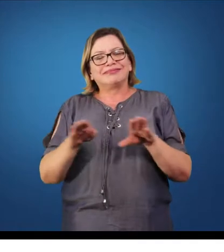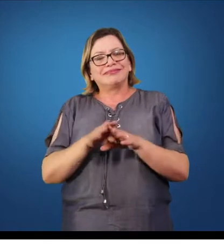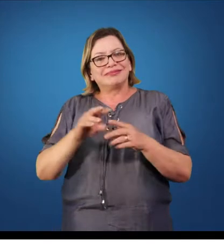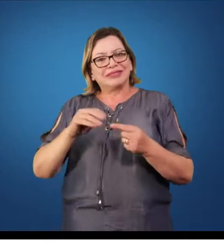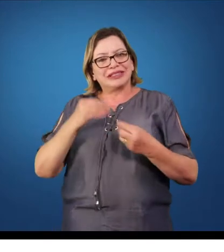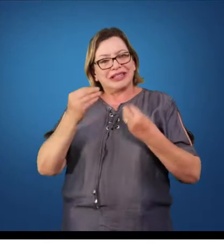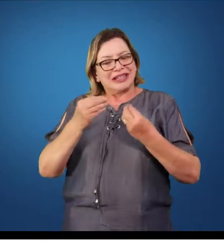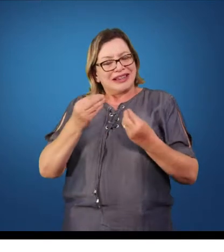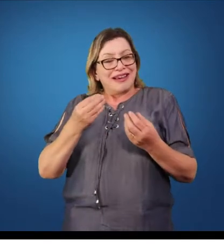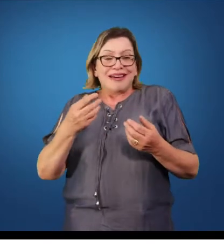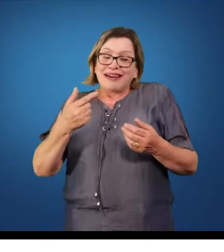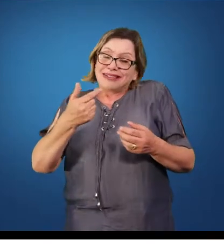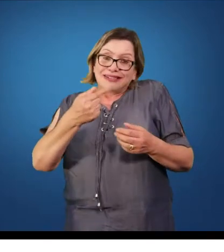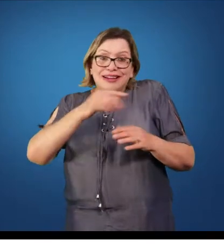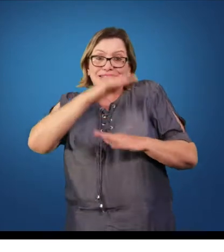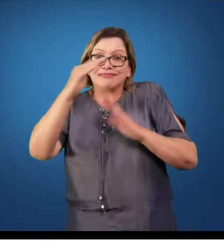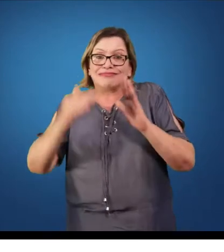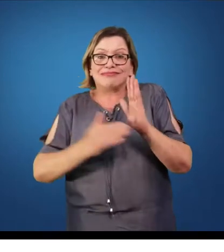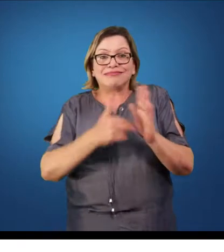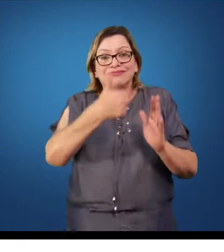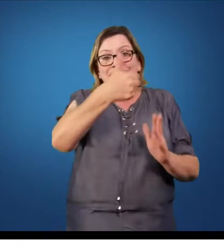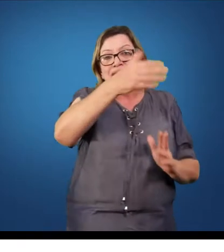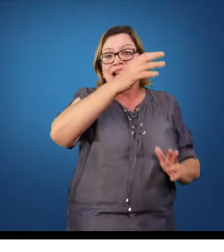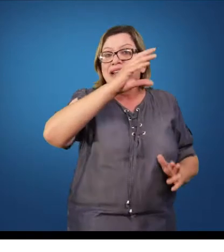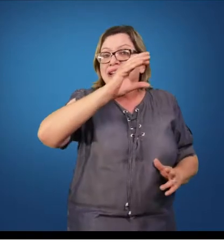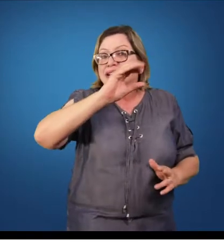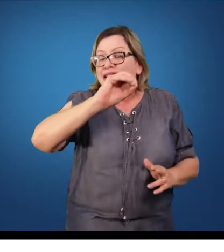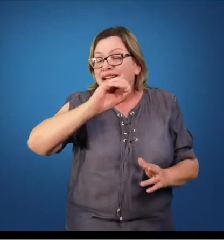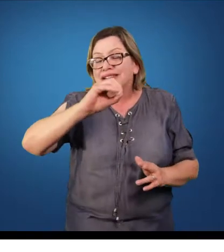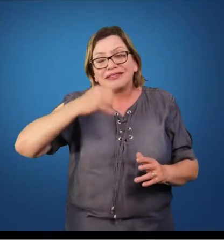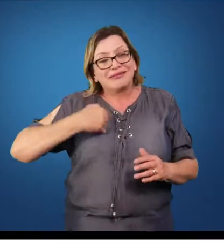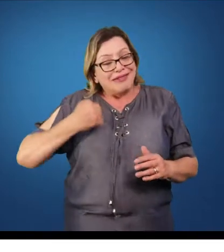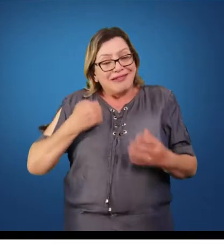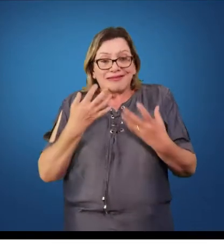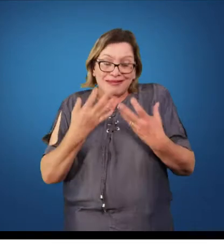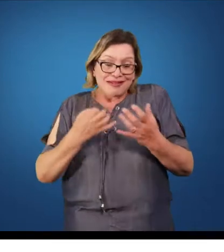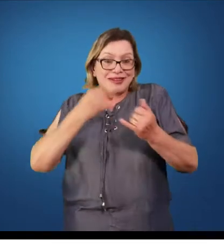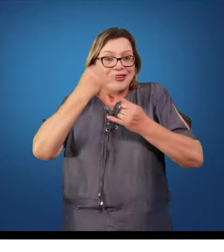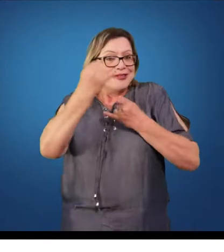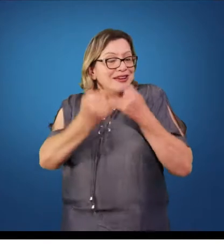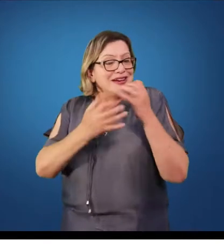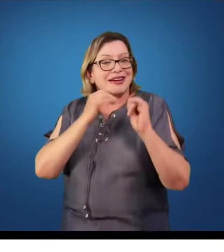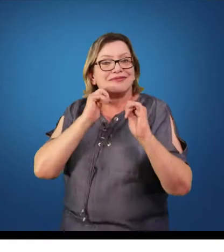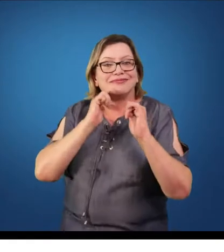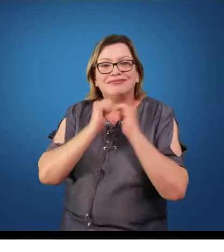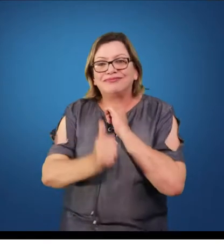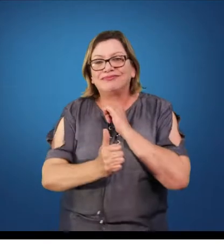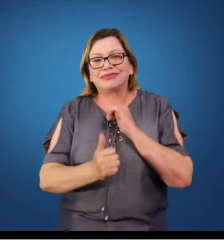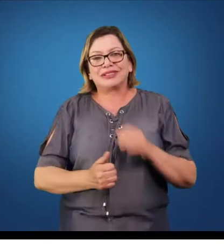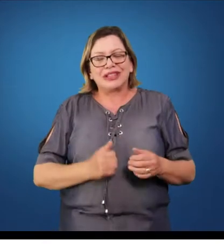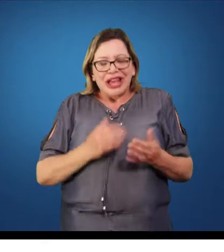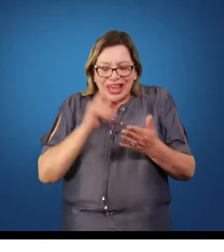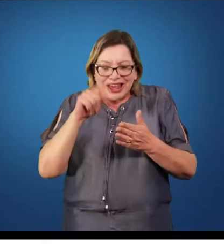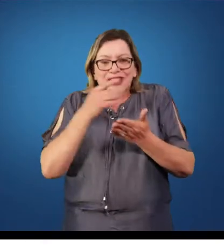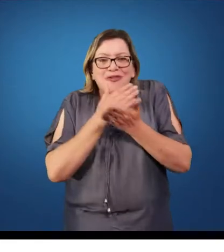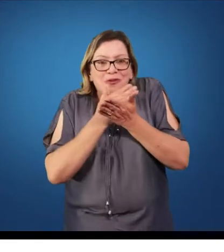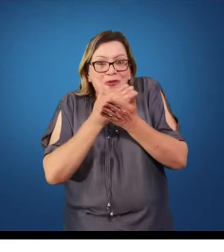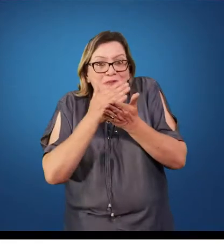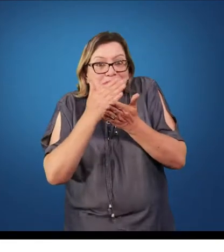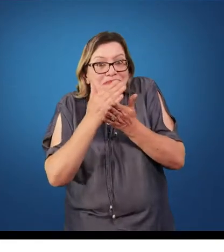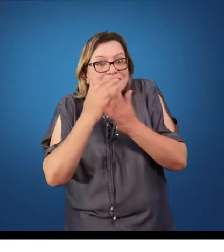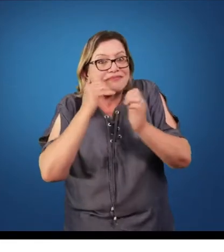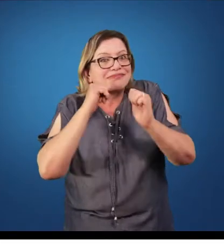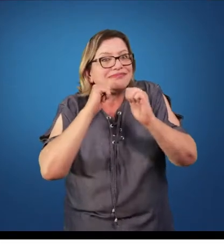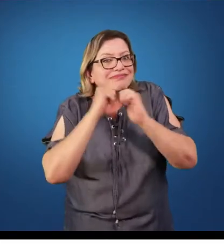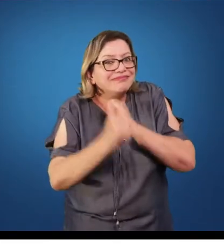Principalmente nessa faixa etária que eu falei para vocês, de 7 a 10 anos, certo? É o momento da iniciação